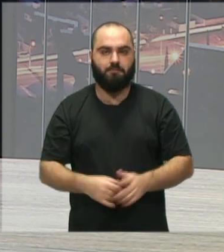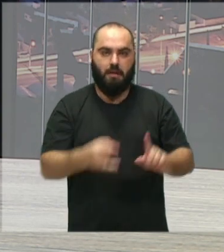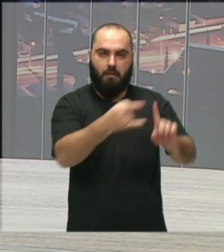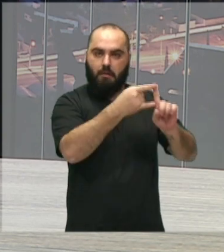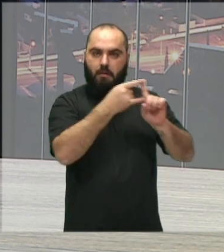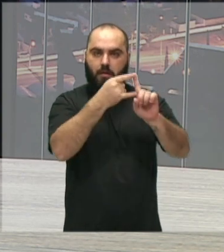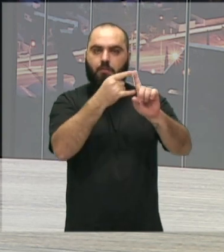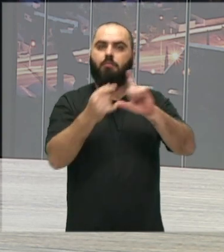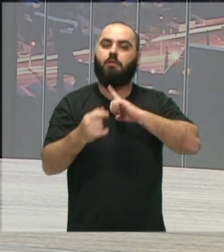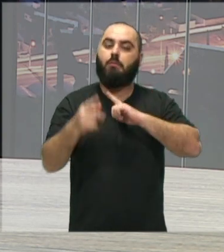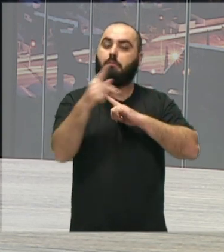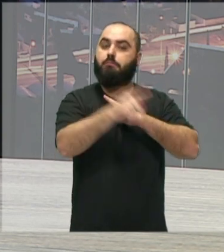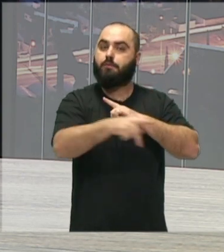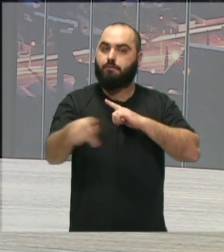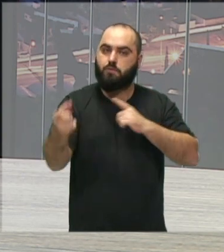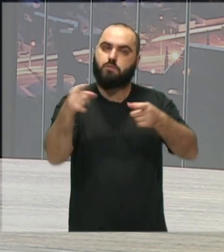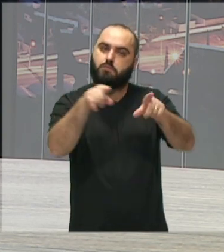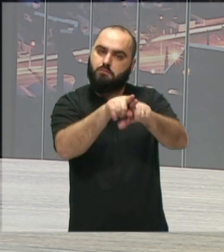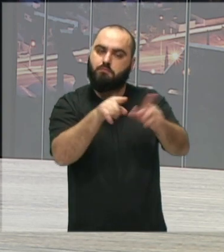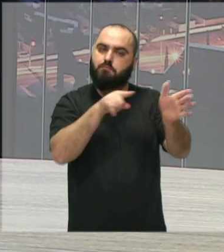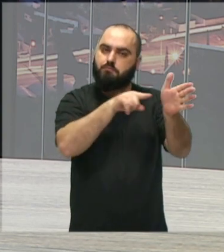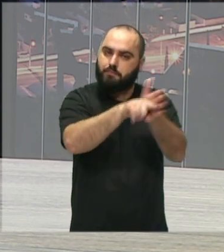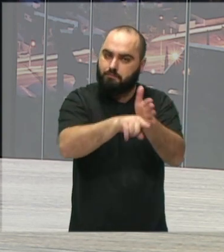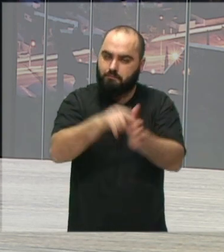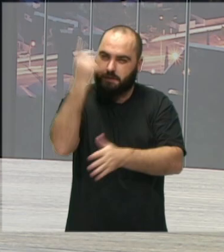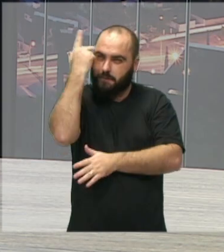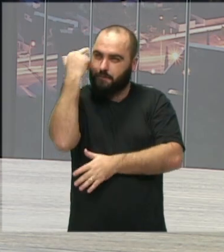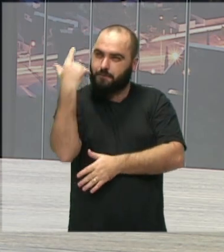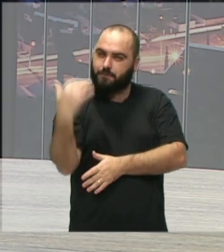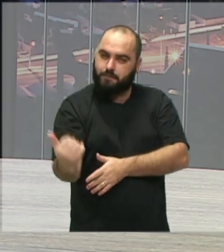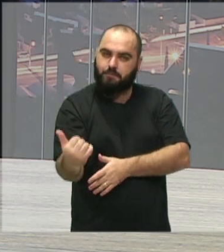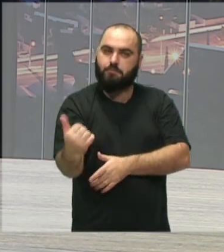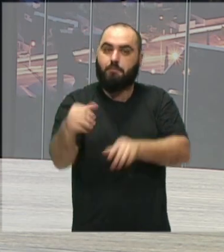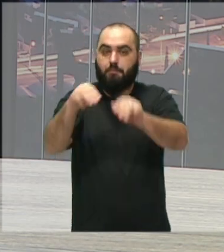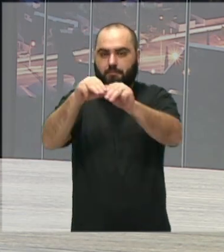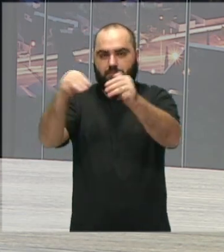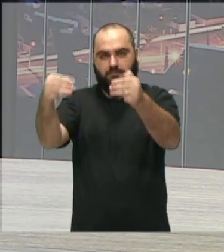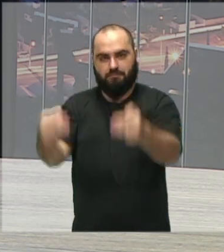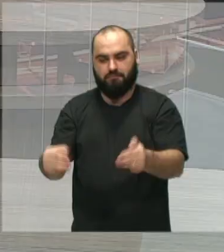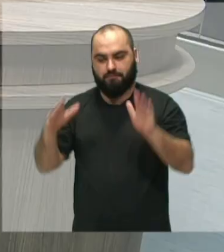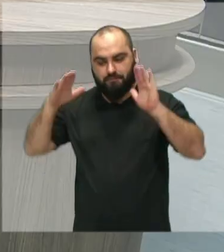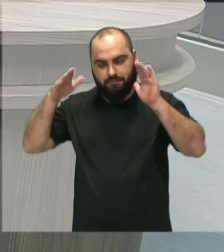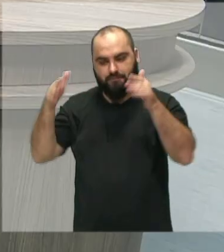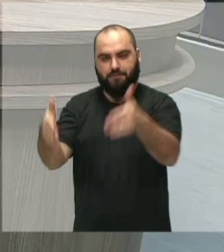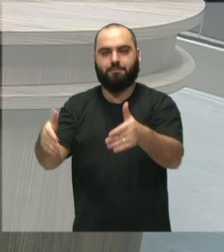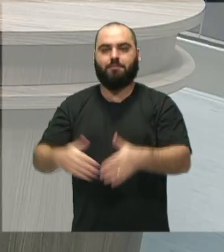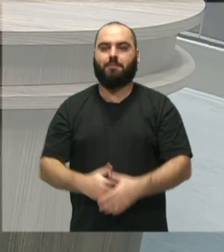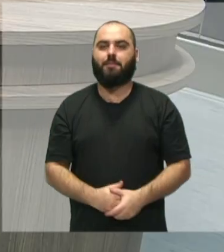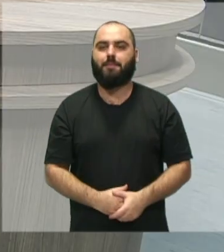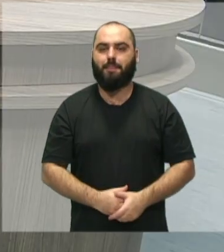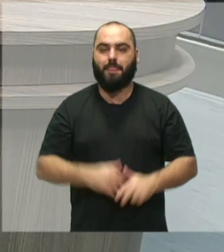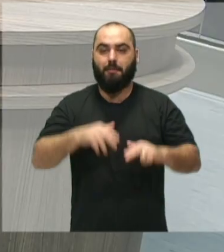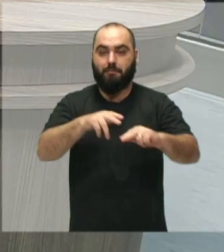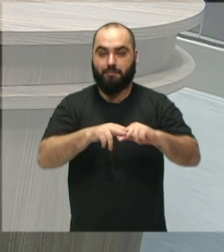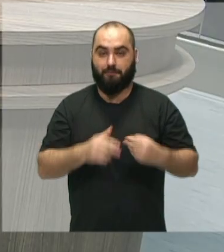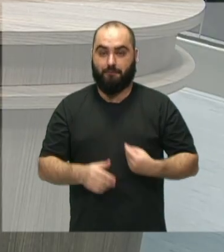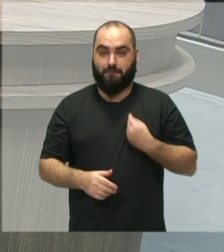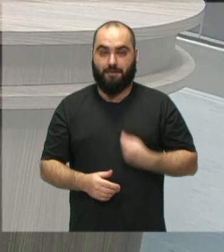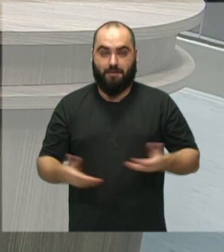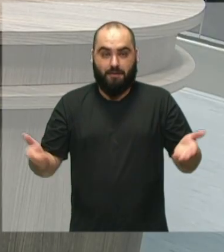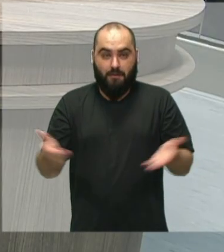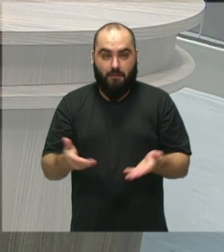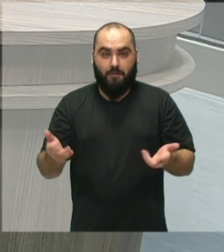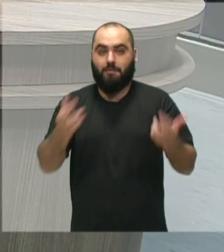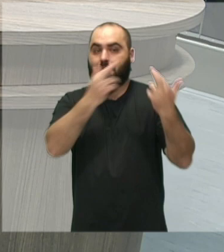presença de professores e pesquisadores em História e Museologia. E é exatamente a museóloga responsável